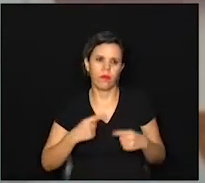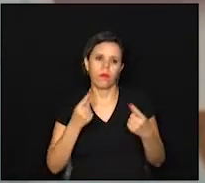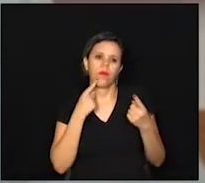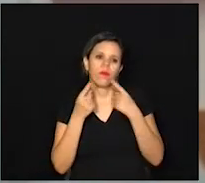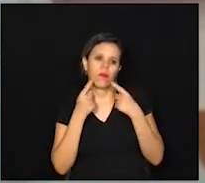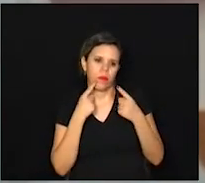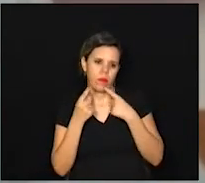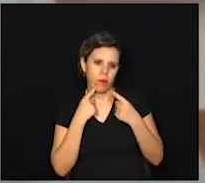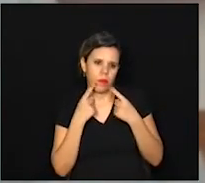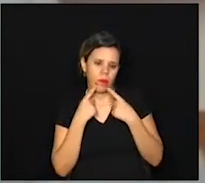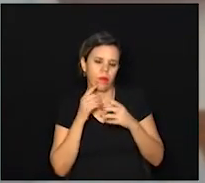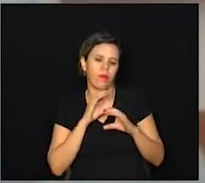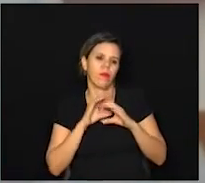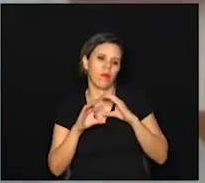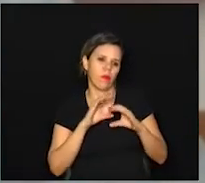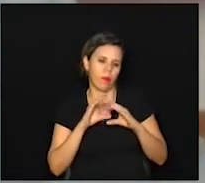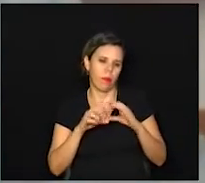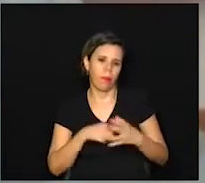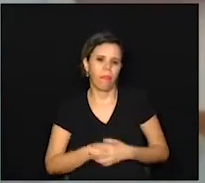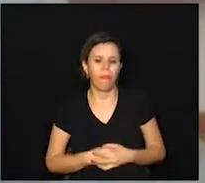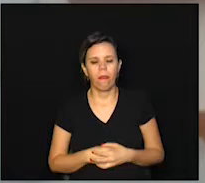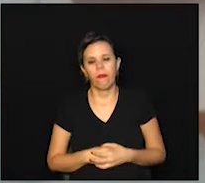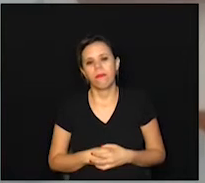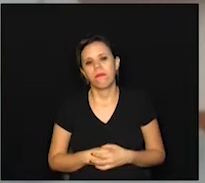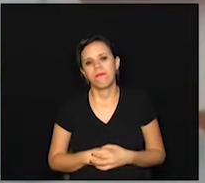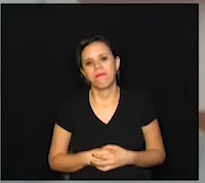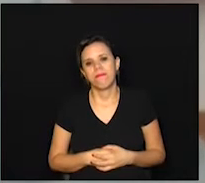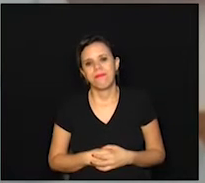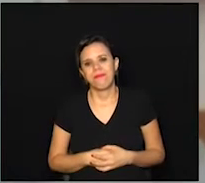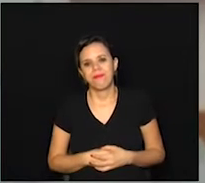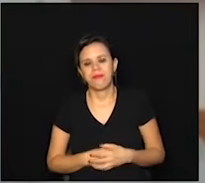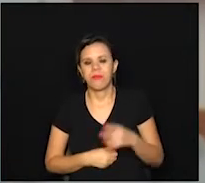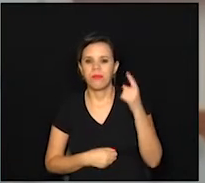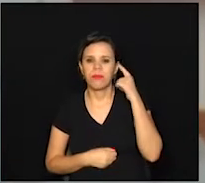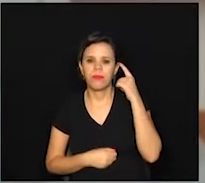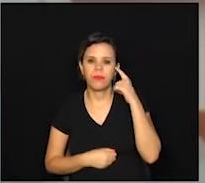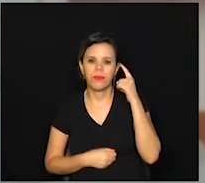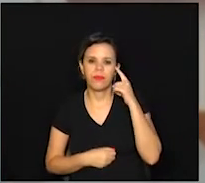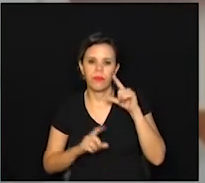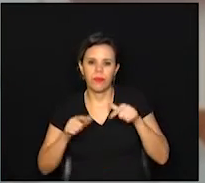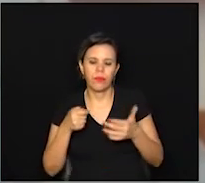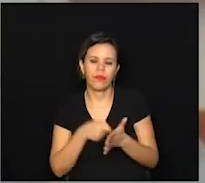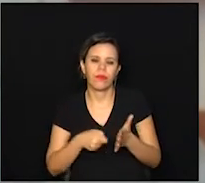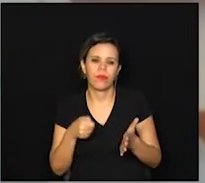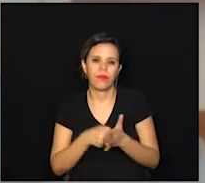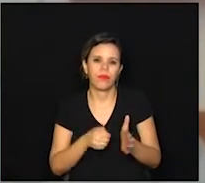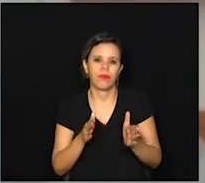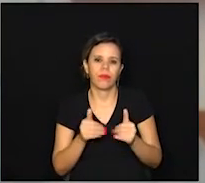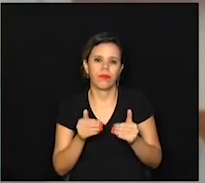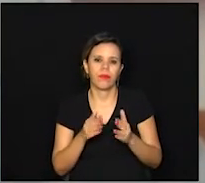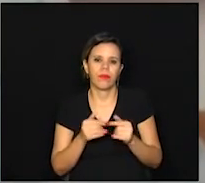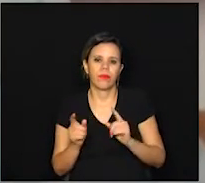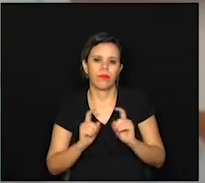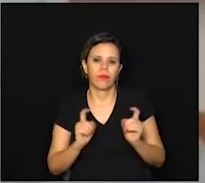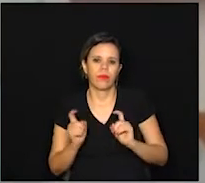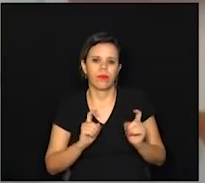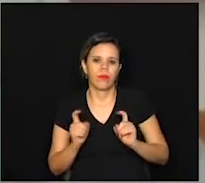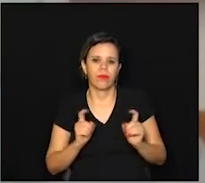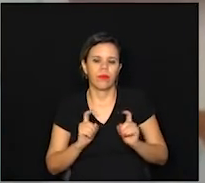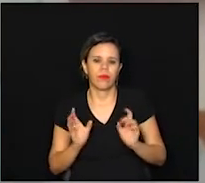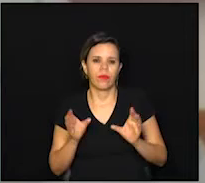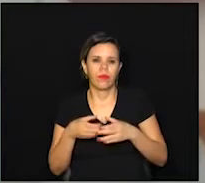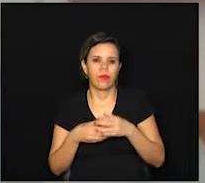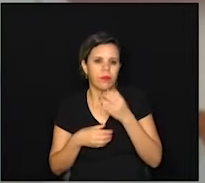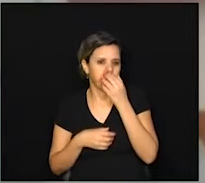e de alguma interlocução. Então, o que eu penso? A gente deveria insistir, talvez pedir uma reunião da comissão